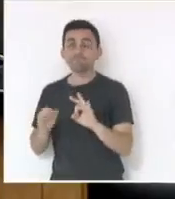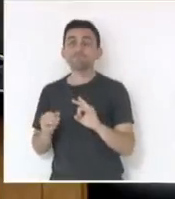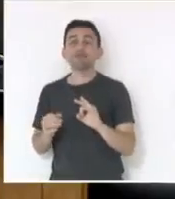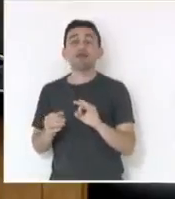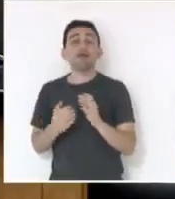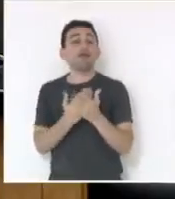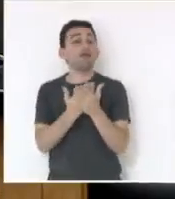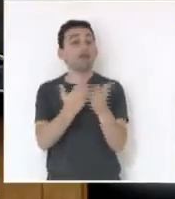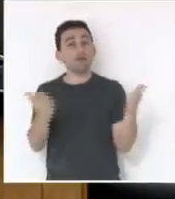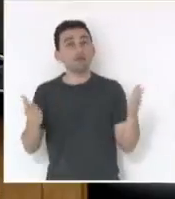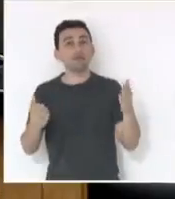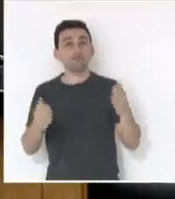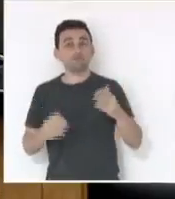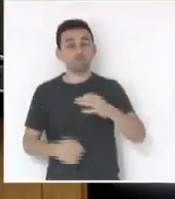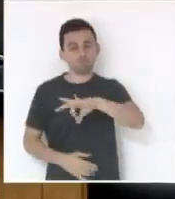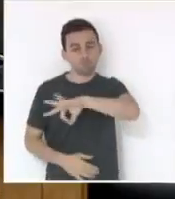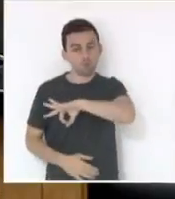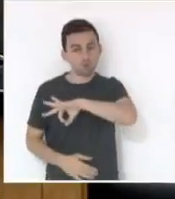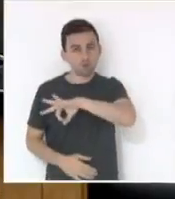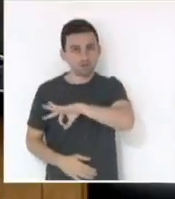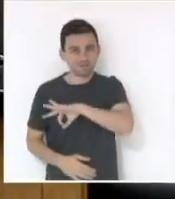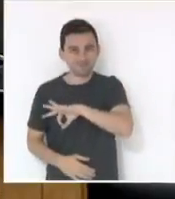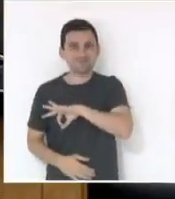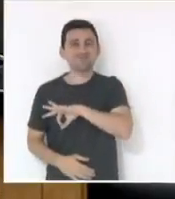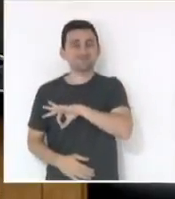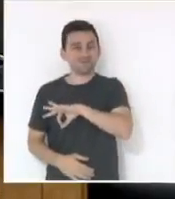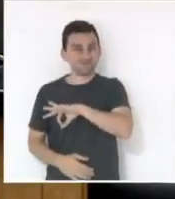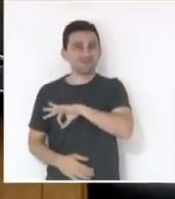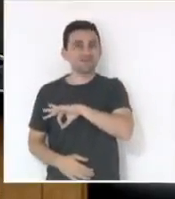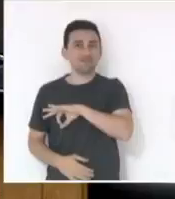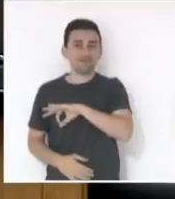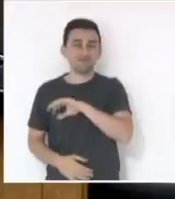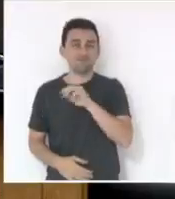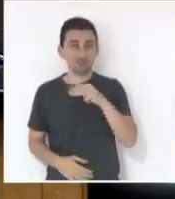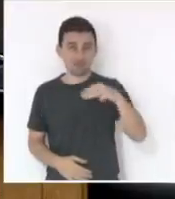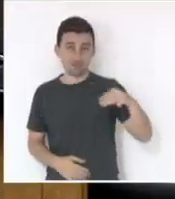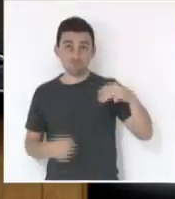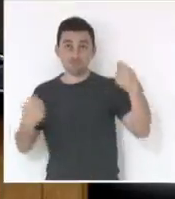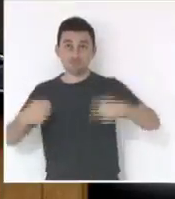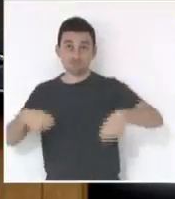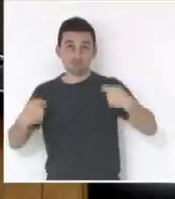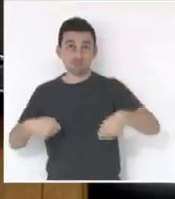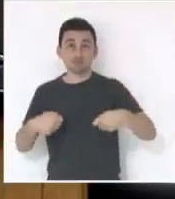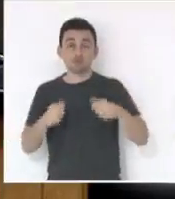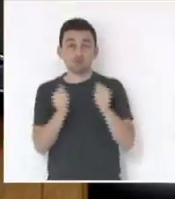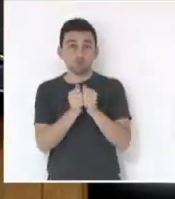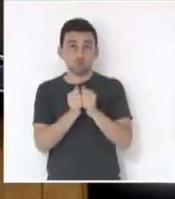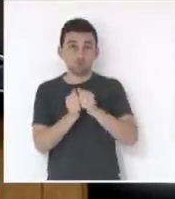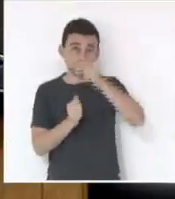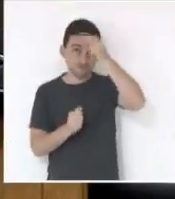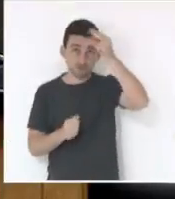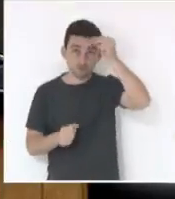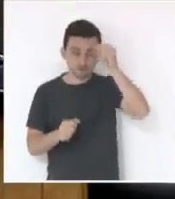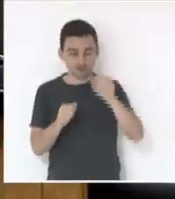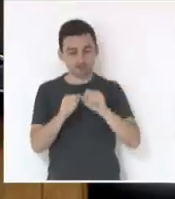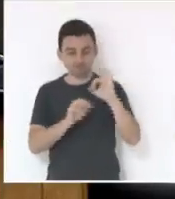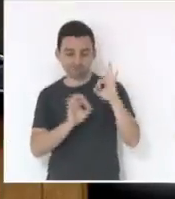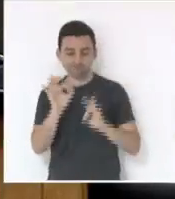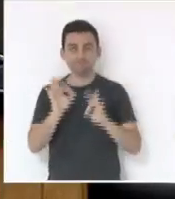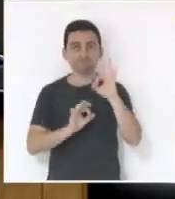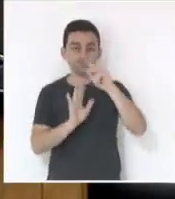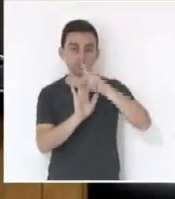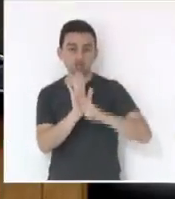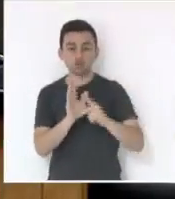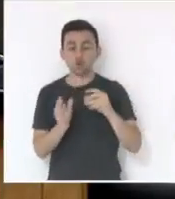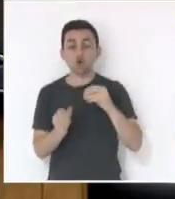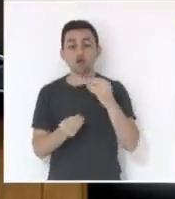a Polícia Militar e a Prefeitura, fazer um projeto de desalojar as